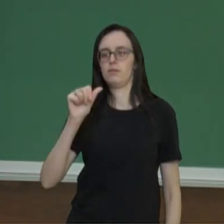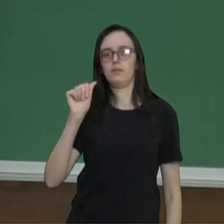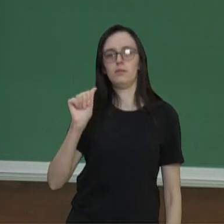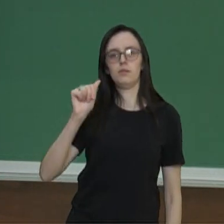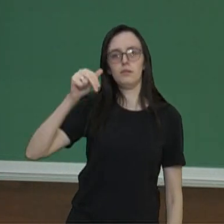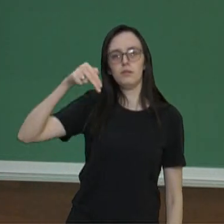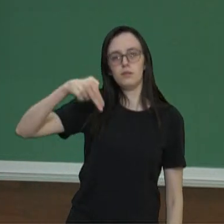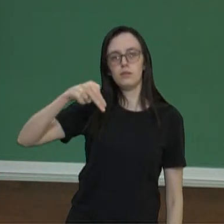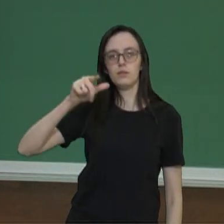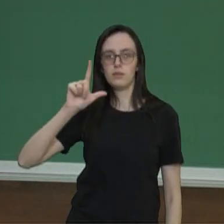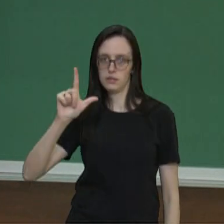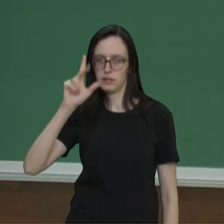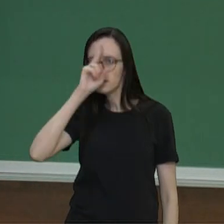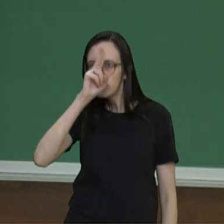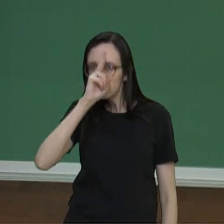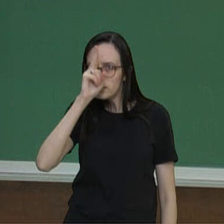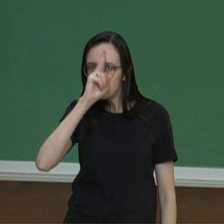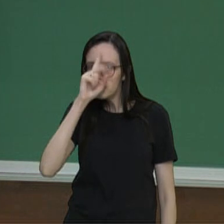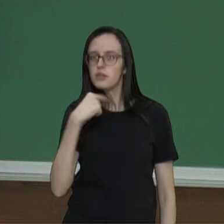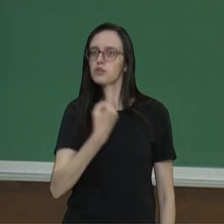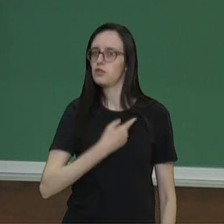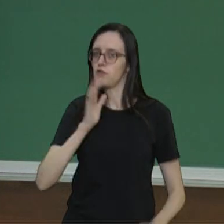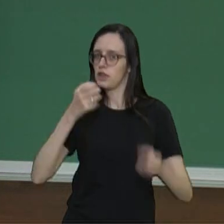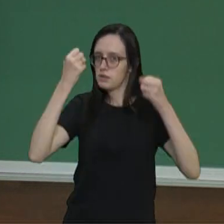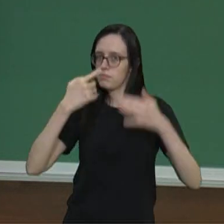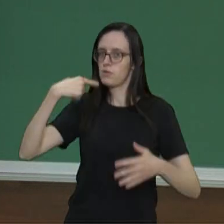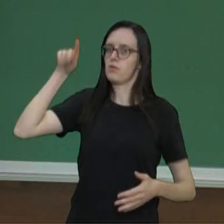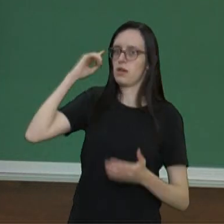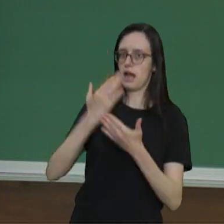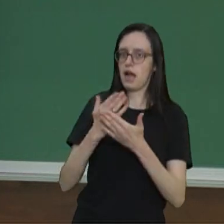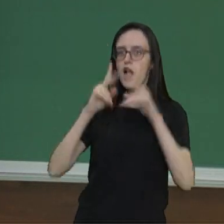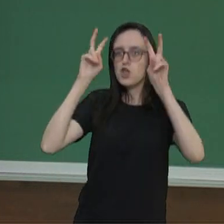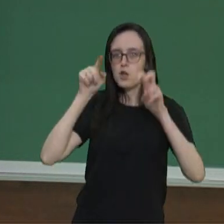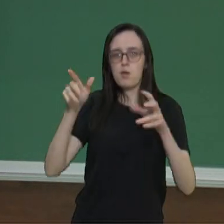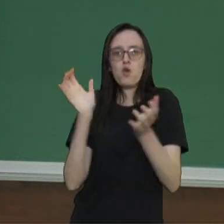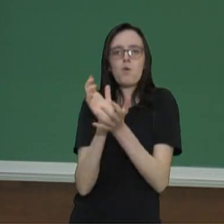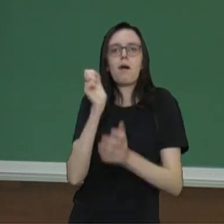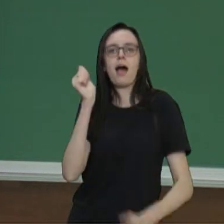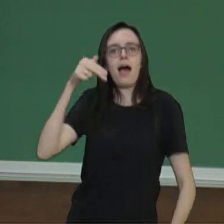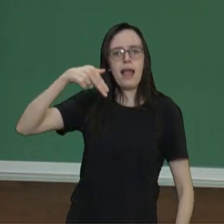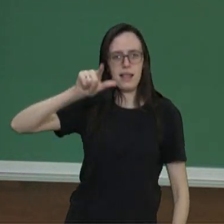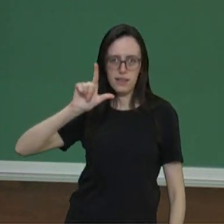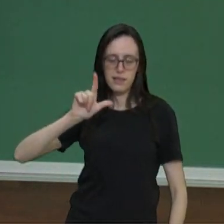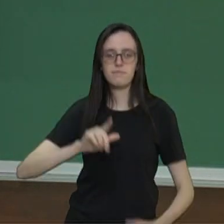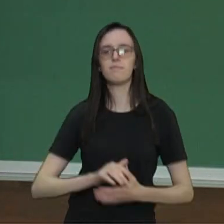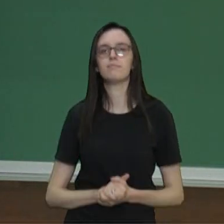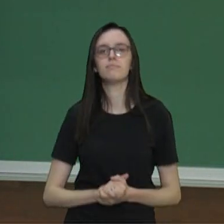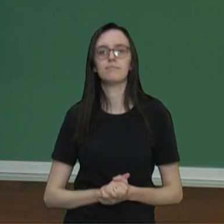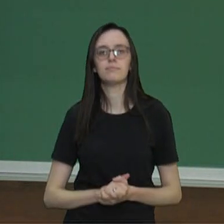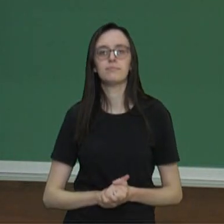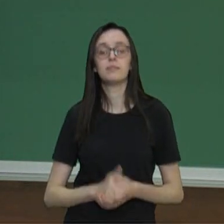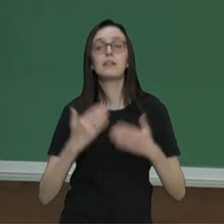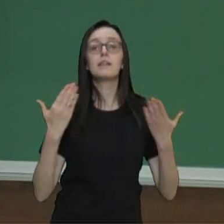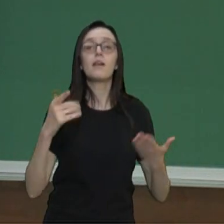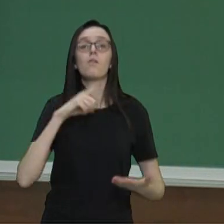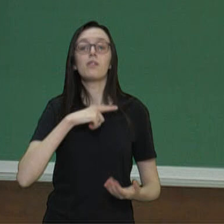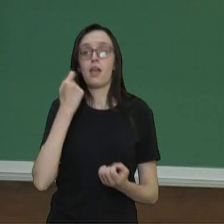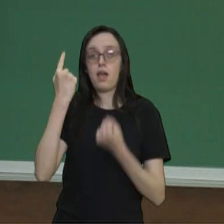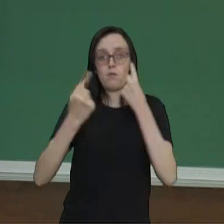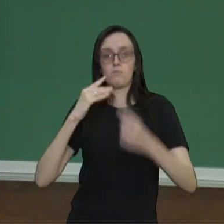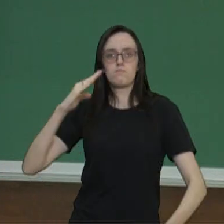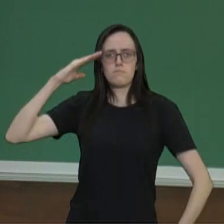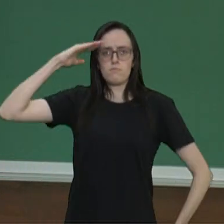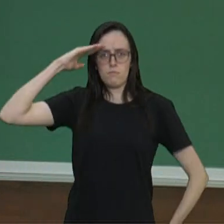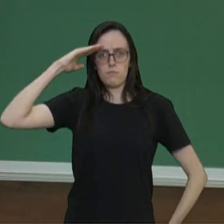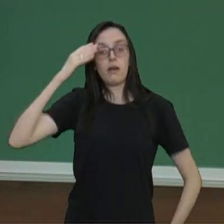Nacional Libertadora. Lembra que a gente falou na última aula sobre esse pessoal da ANL. Então você tem alguns militares